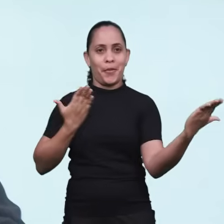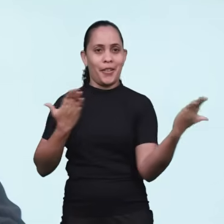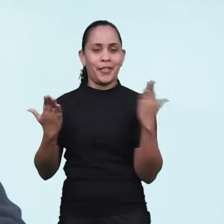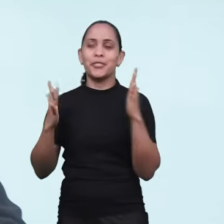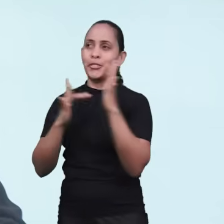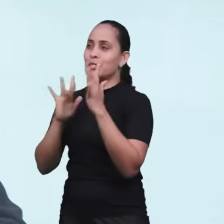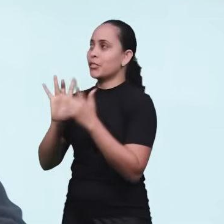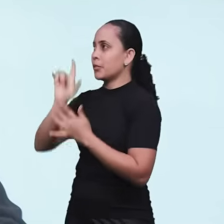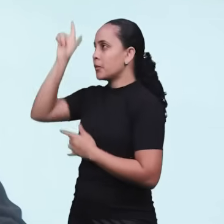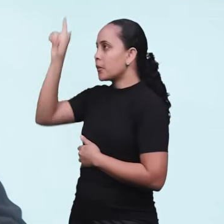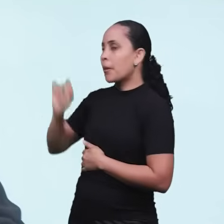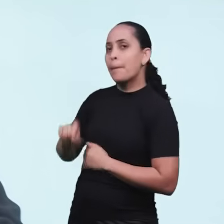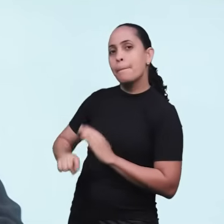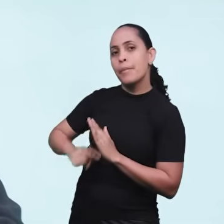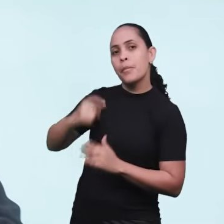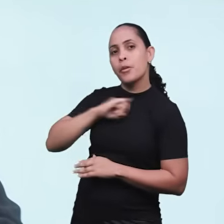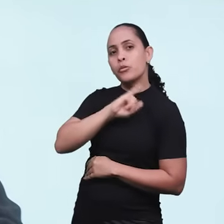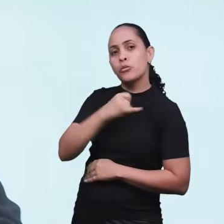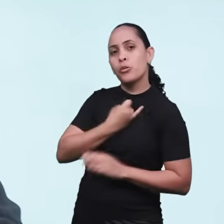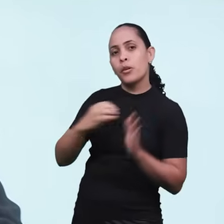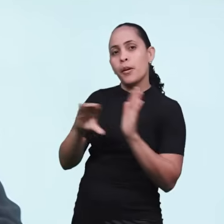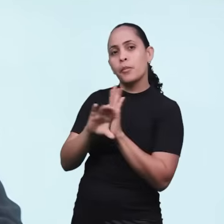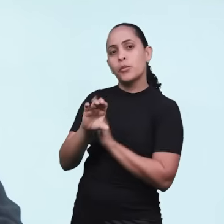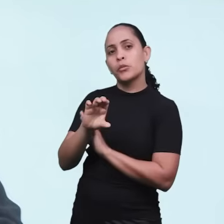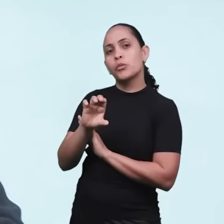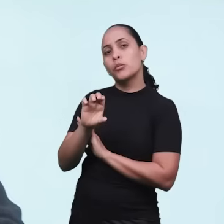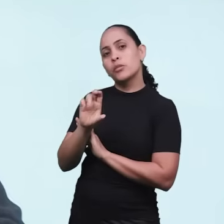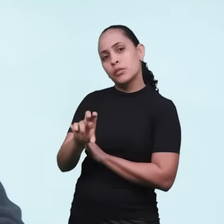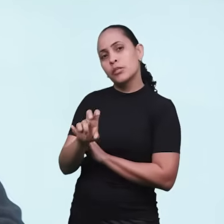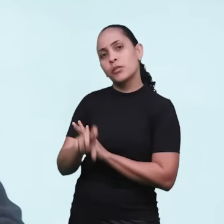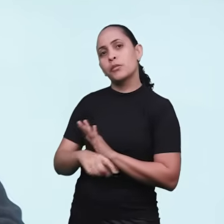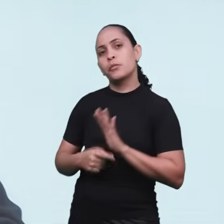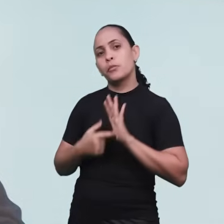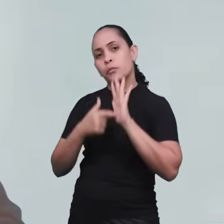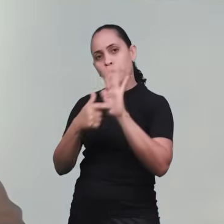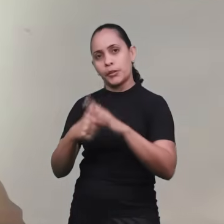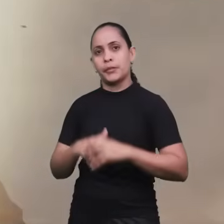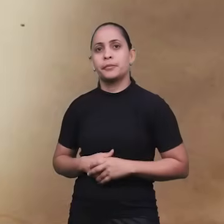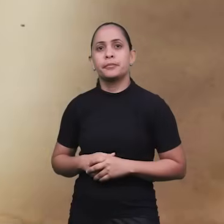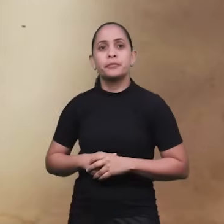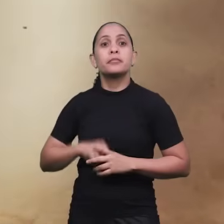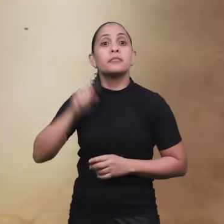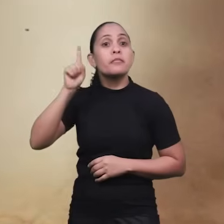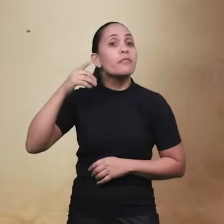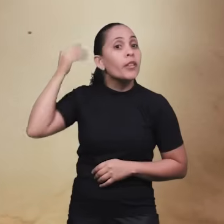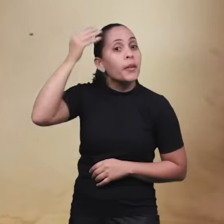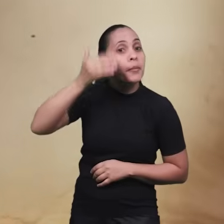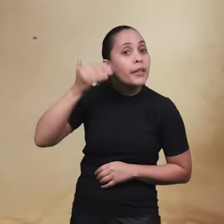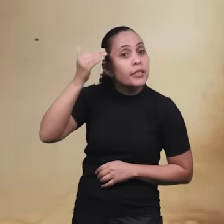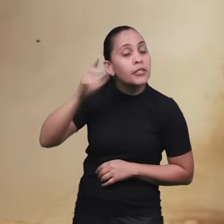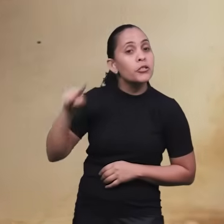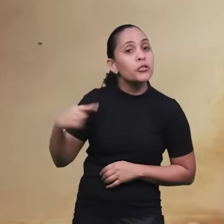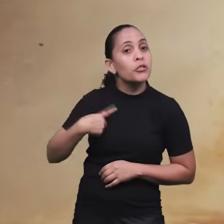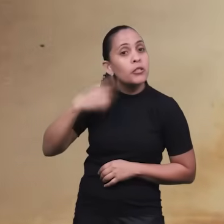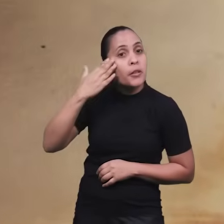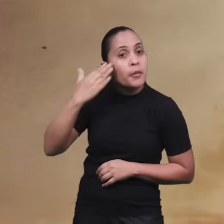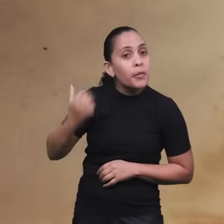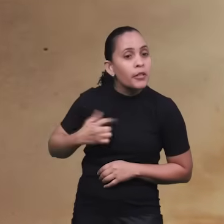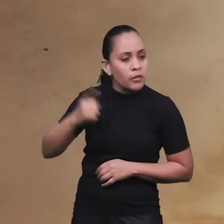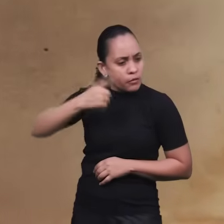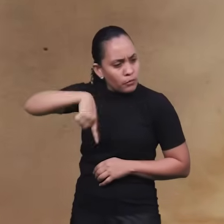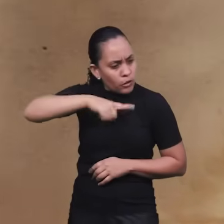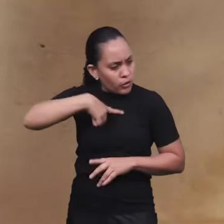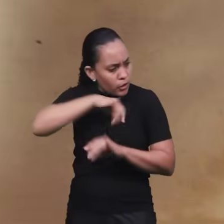que Deus é luz, 1 João capítulo 1, verso 5, diz assim: E esta é a mensagem que